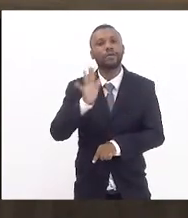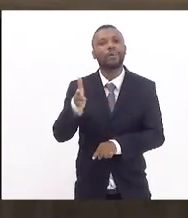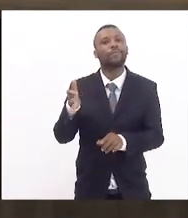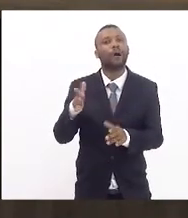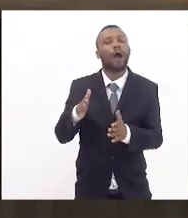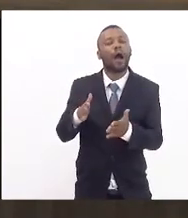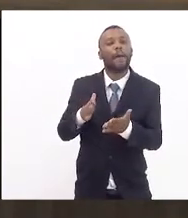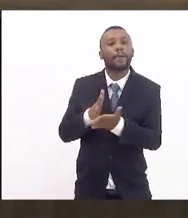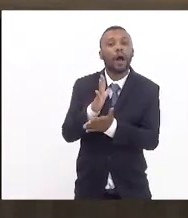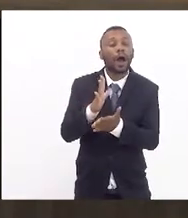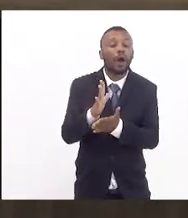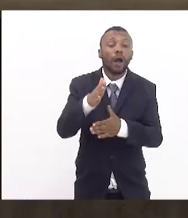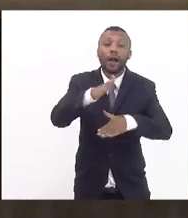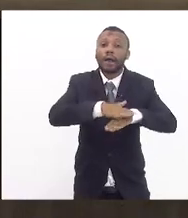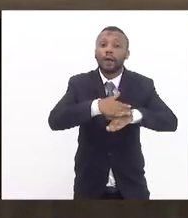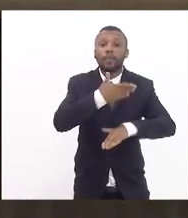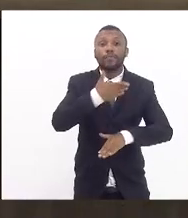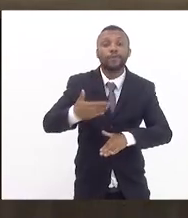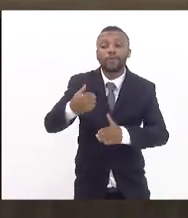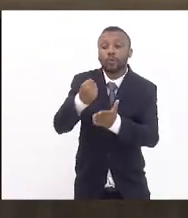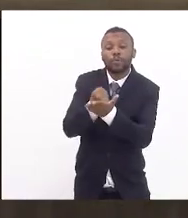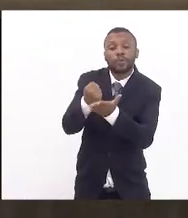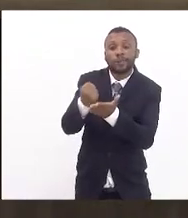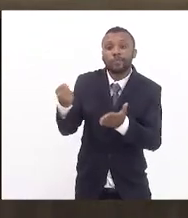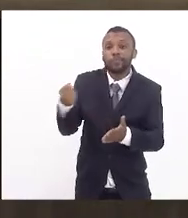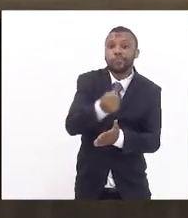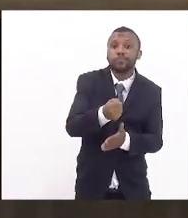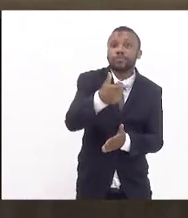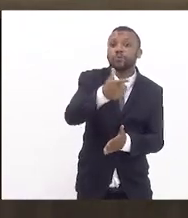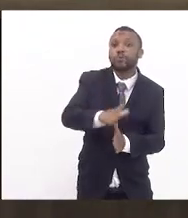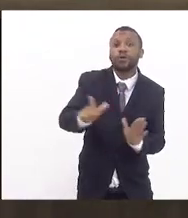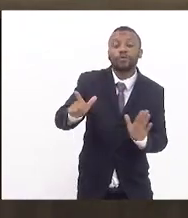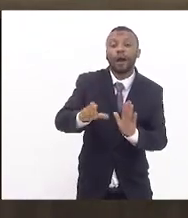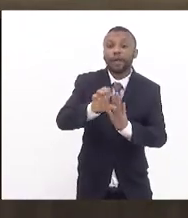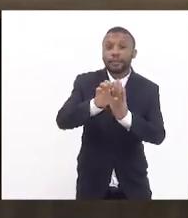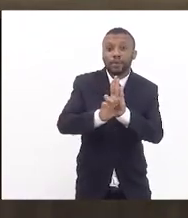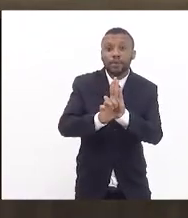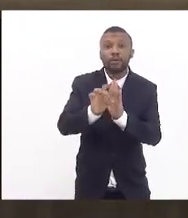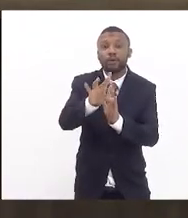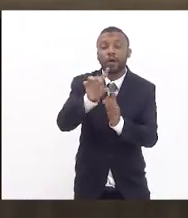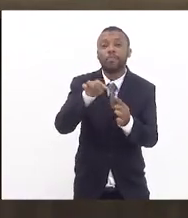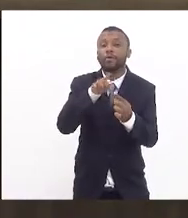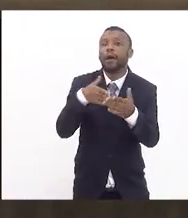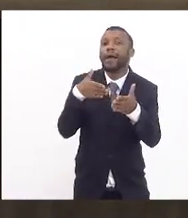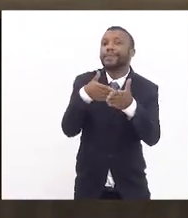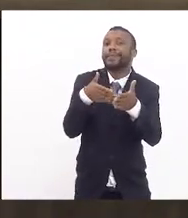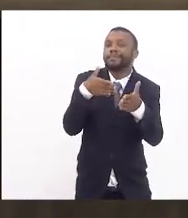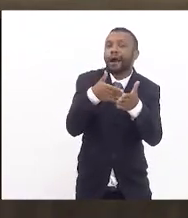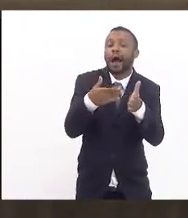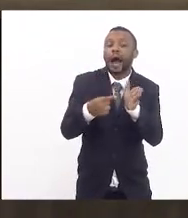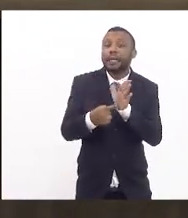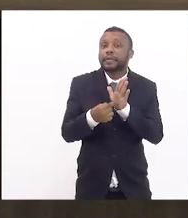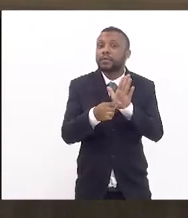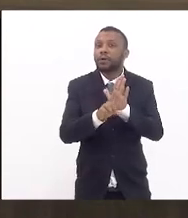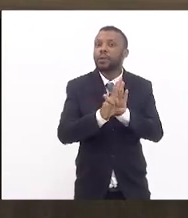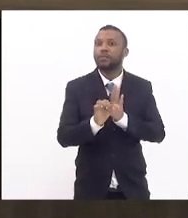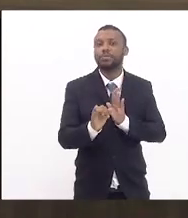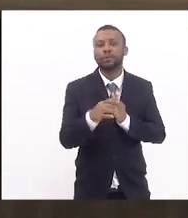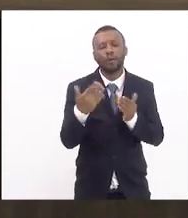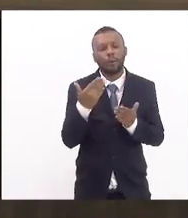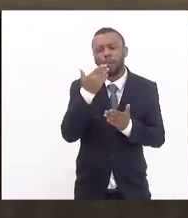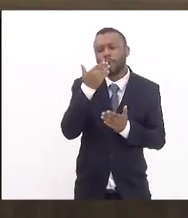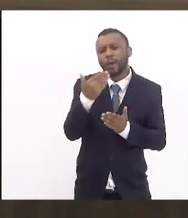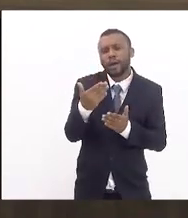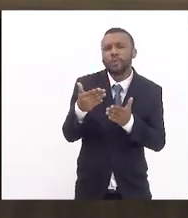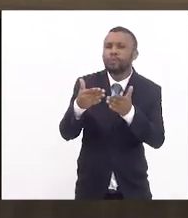agora reintegrá-los, mais nada. As emendas visam somente travar a indicação legislativa. Então, eu peço aqui um pouco